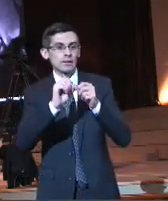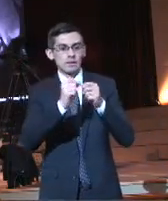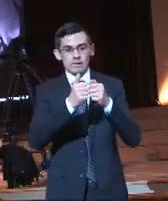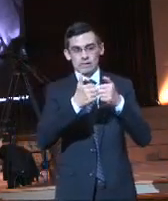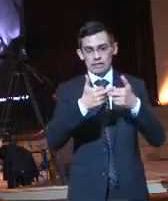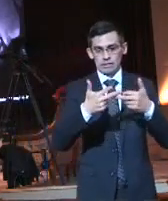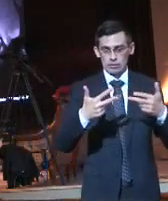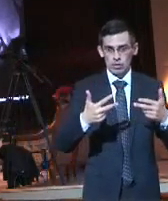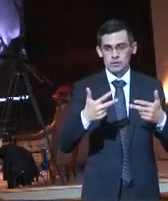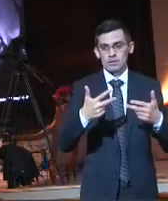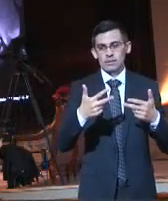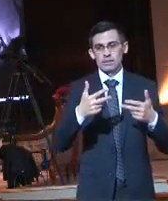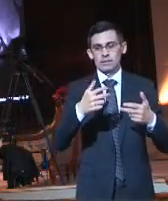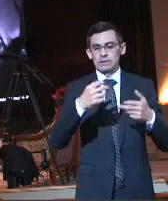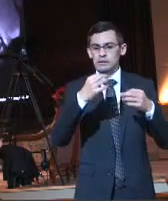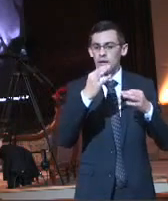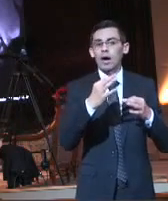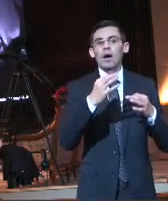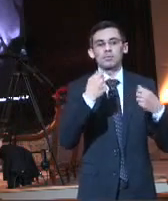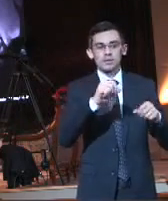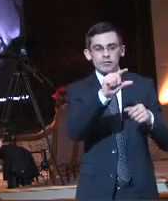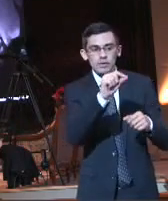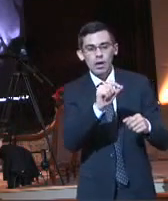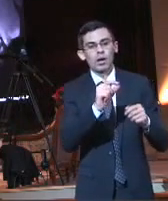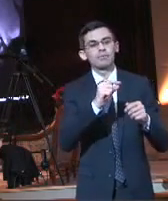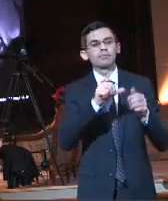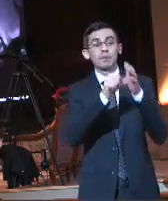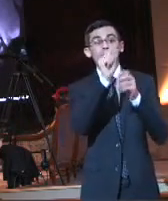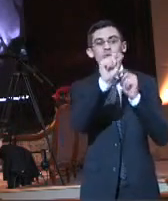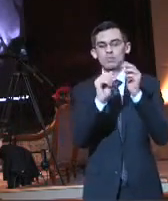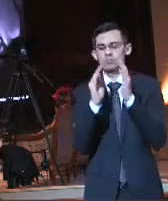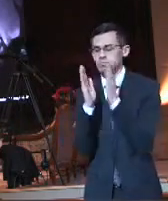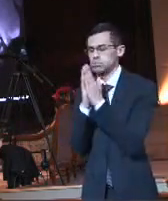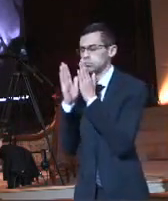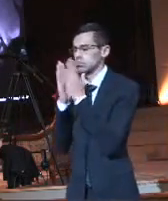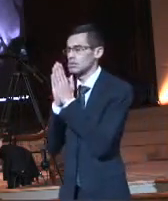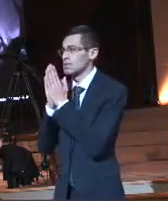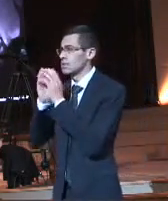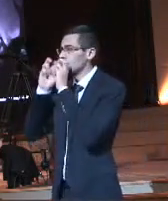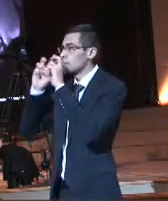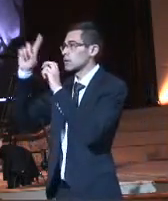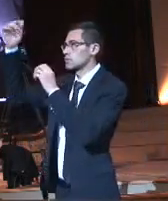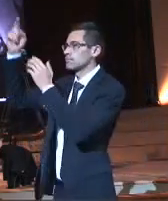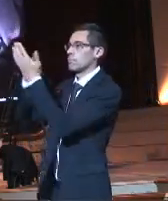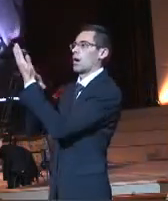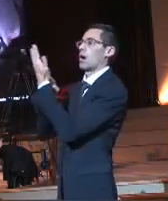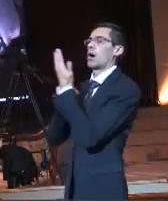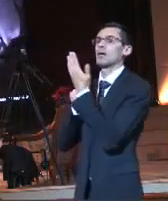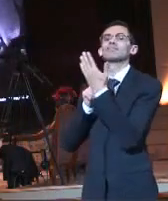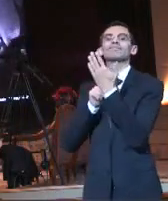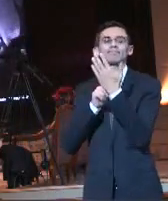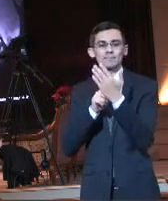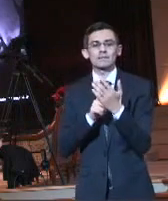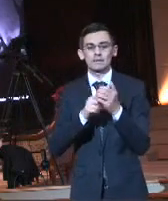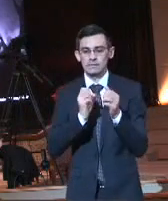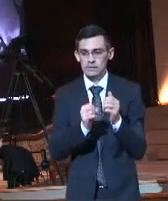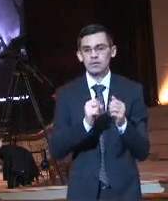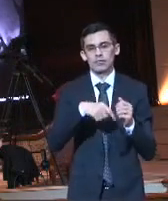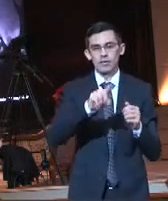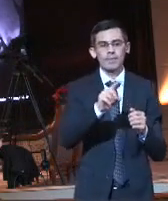você não dobrar o seu joelho e ouvir a revelação de Deus. Aprenda a não fazer dívidas,